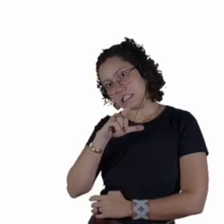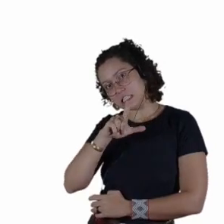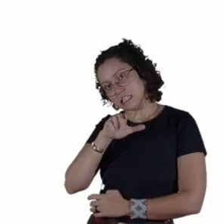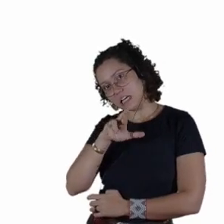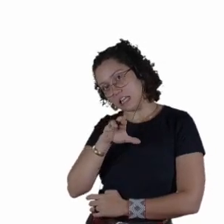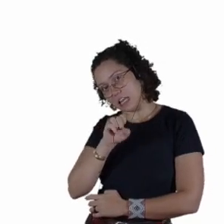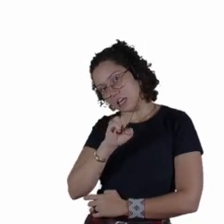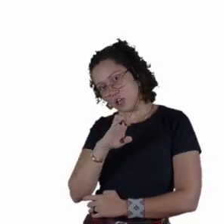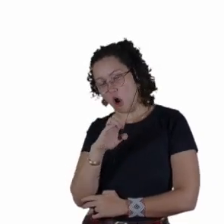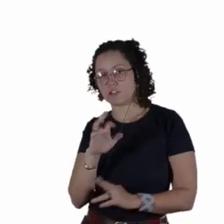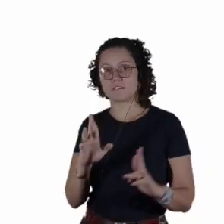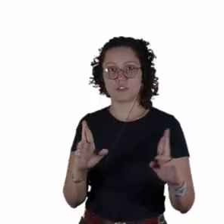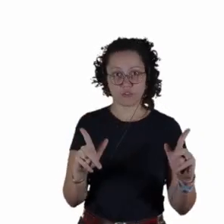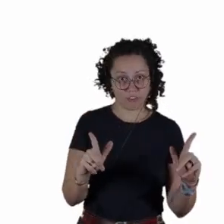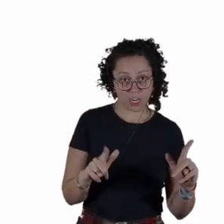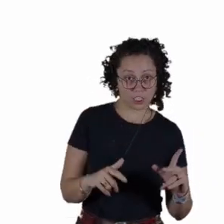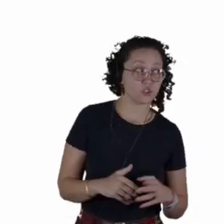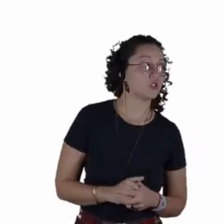Mas